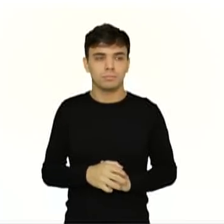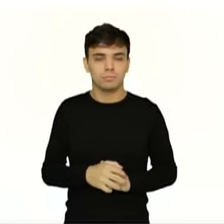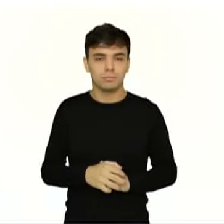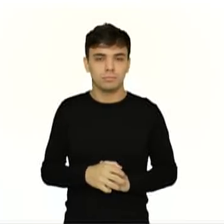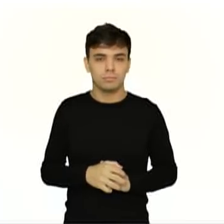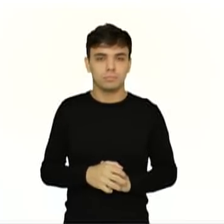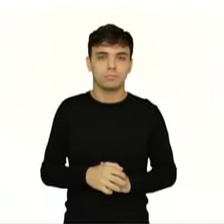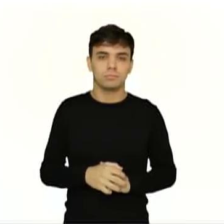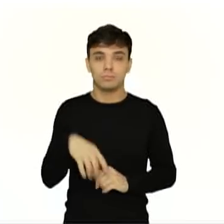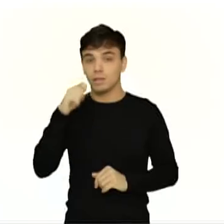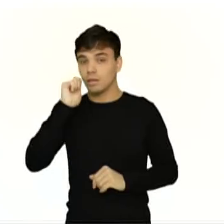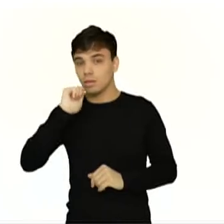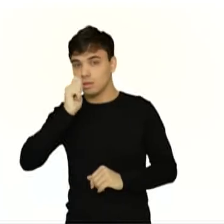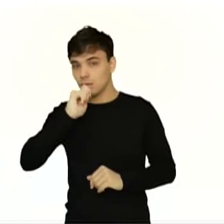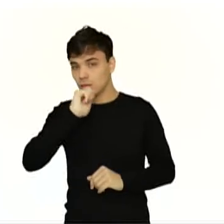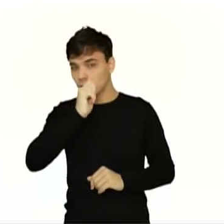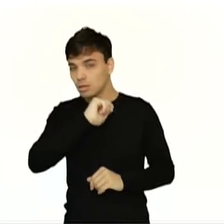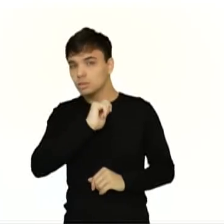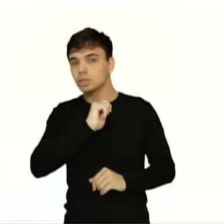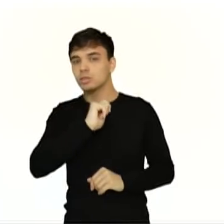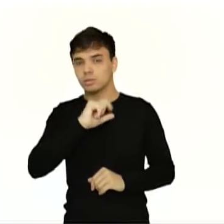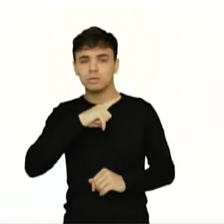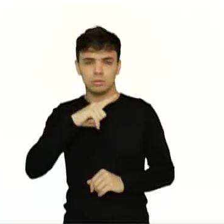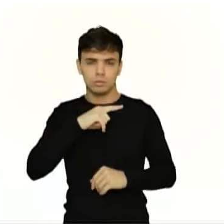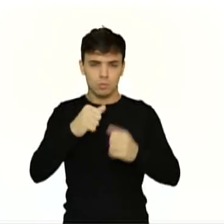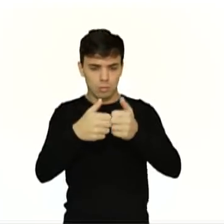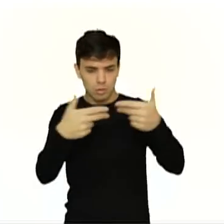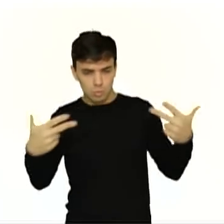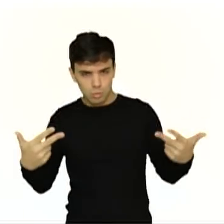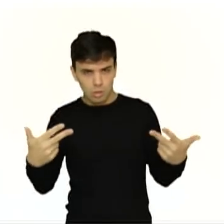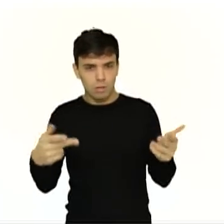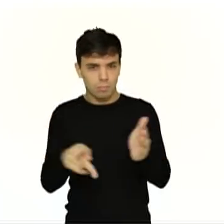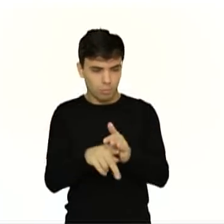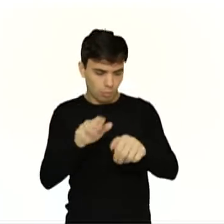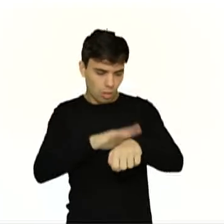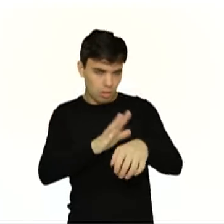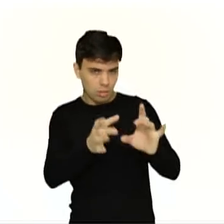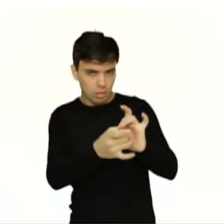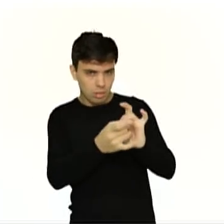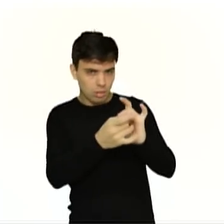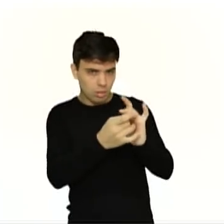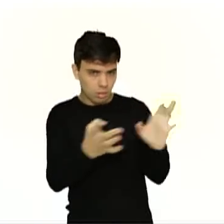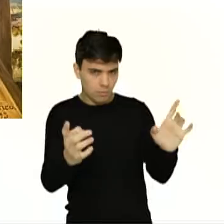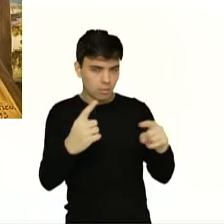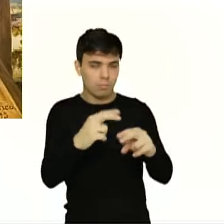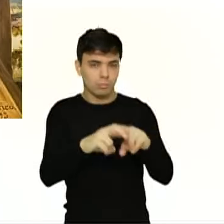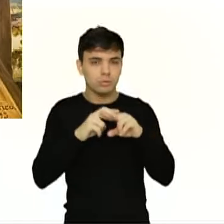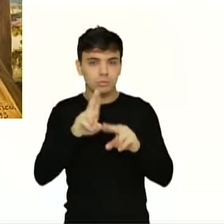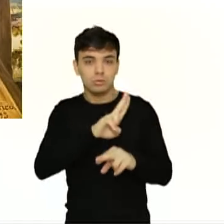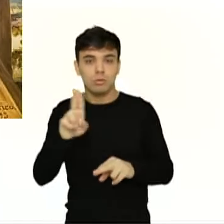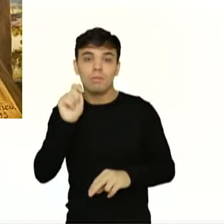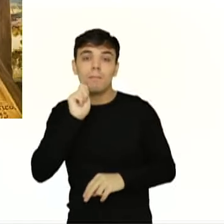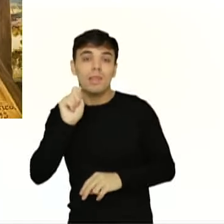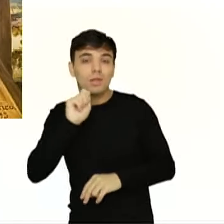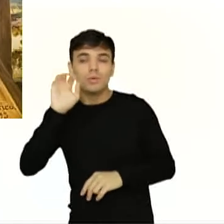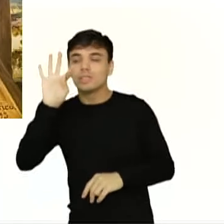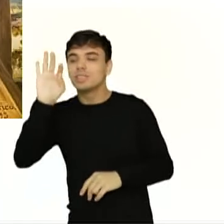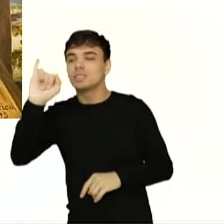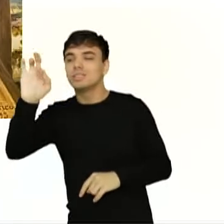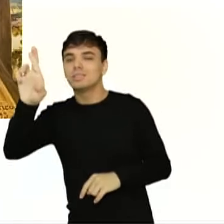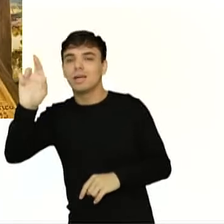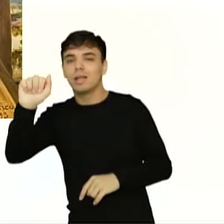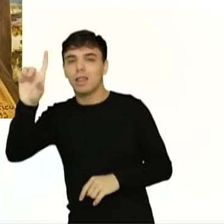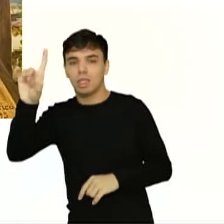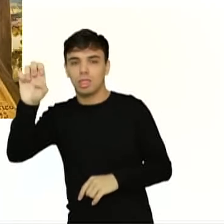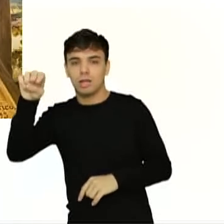como dentista, ele começava alguns recursos nas horas vagas, por isso que ele era apelidado de Tiradentes. Tá? Mas depois vai